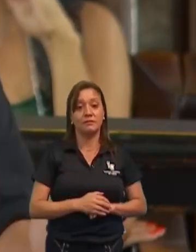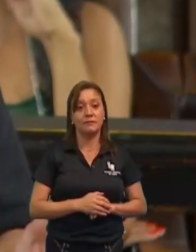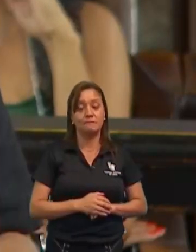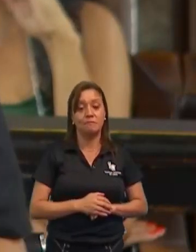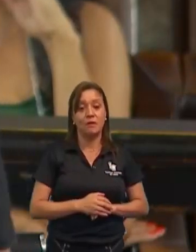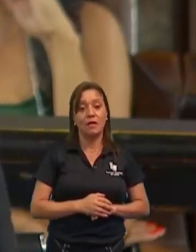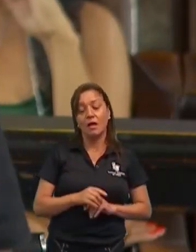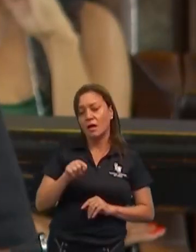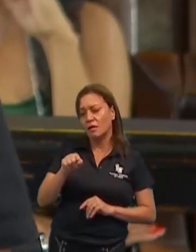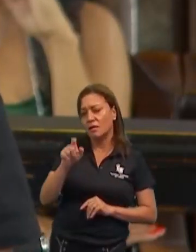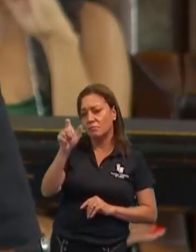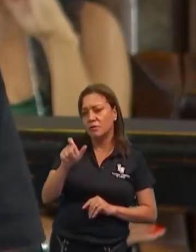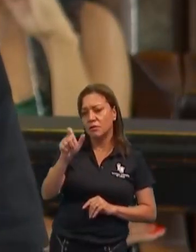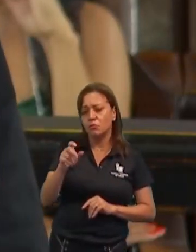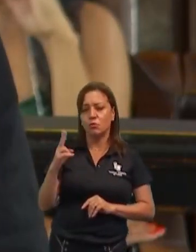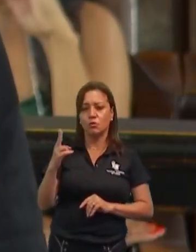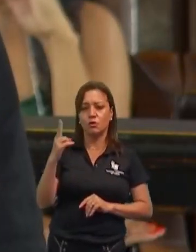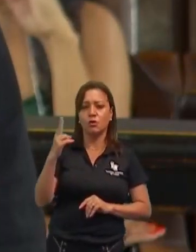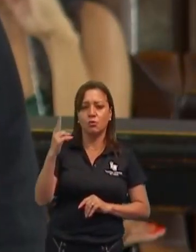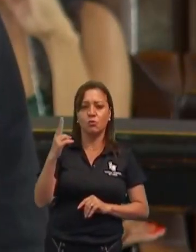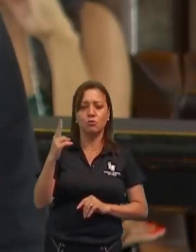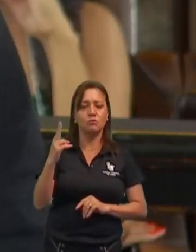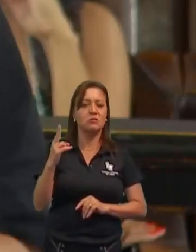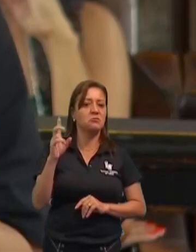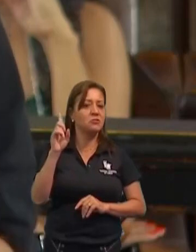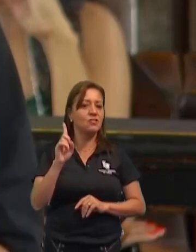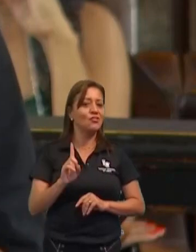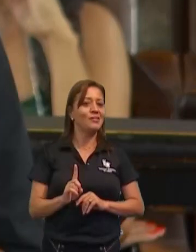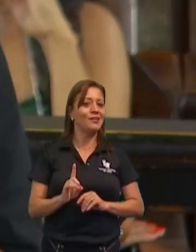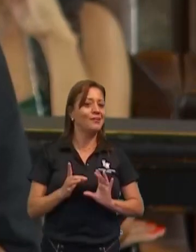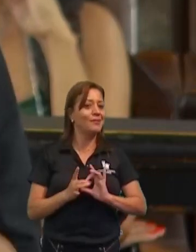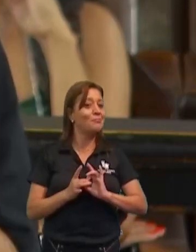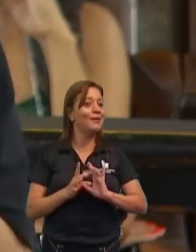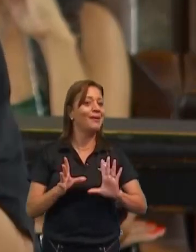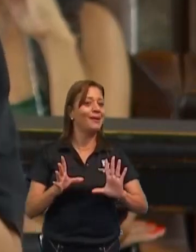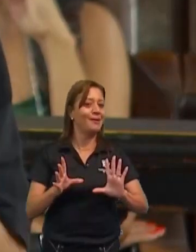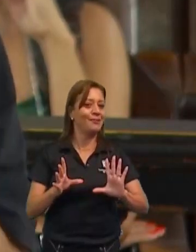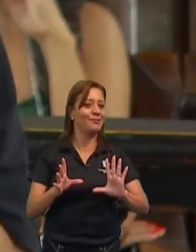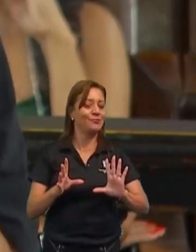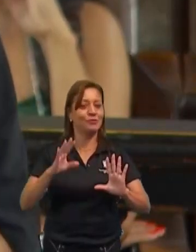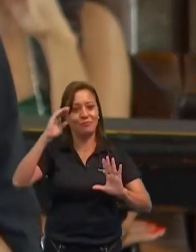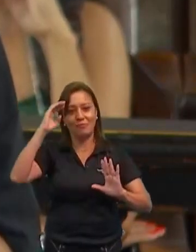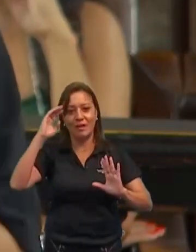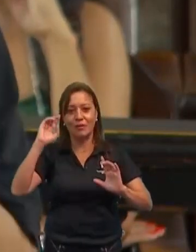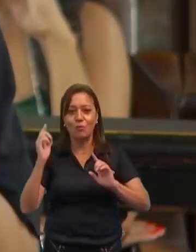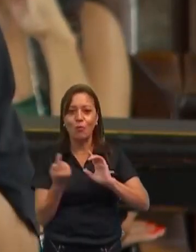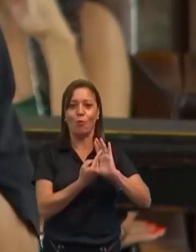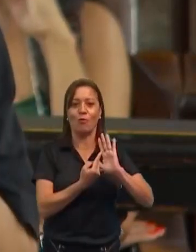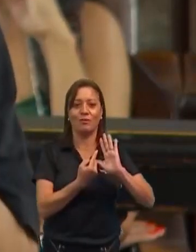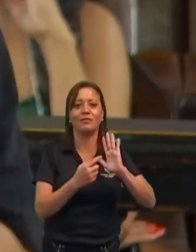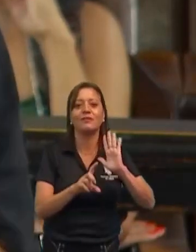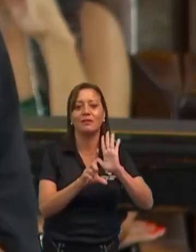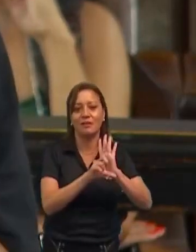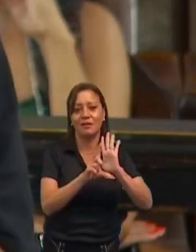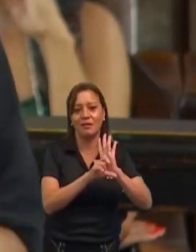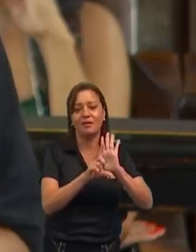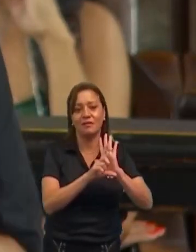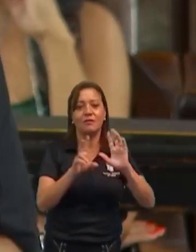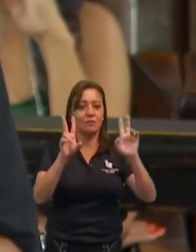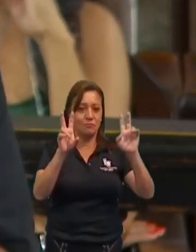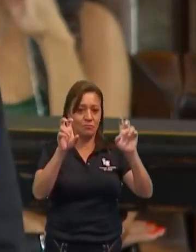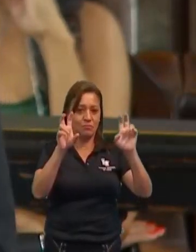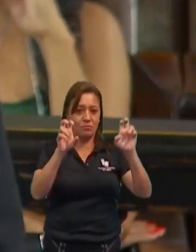quem não tem direito até elas, mas eu queria trazer alguns índices que são. Nos